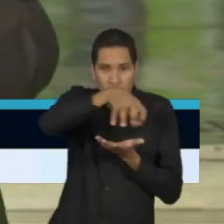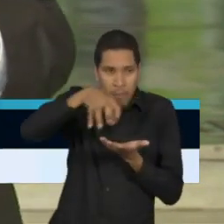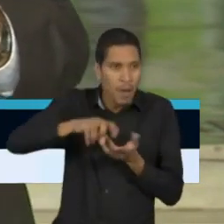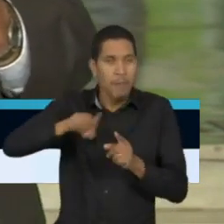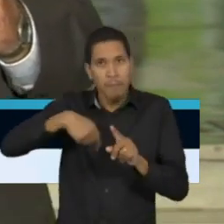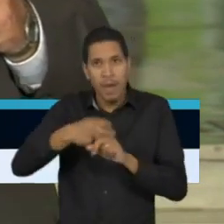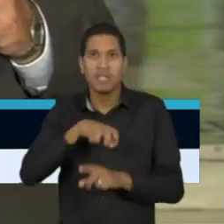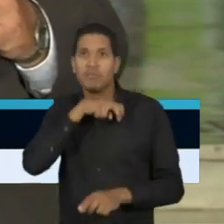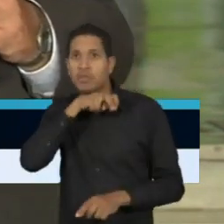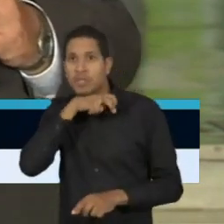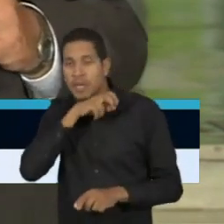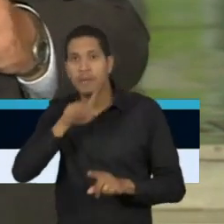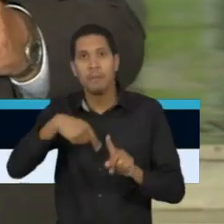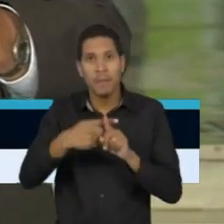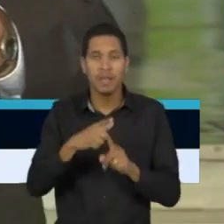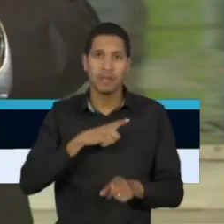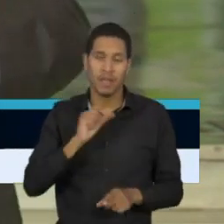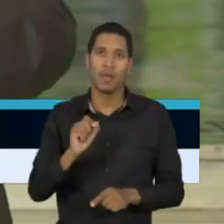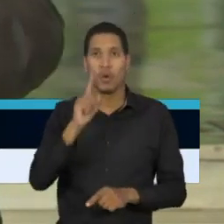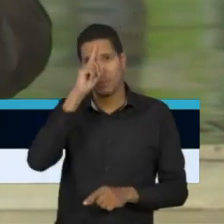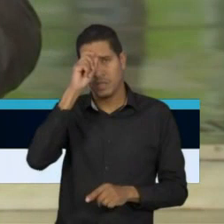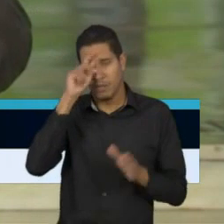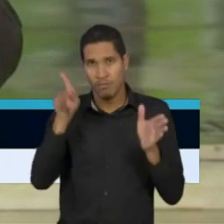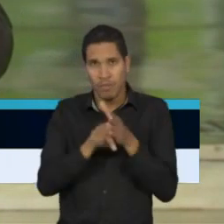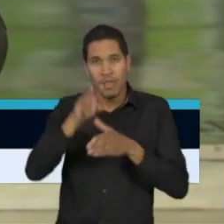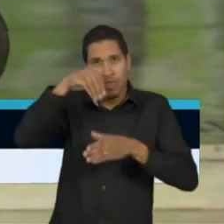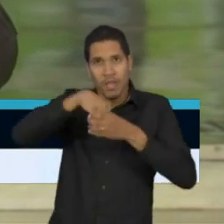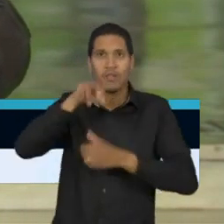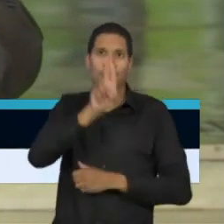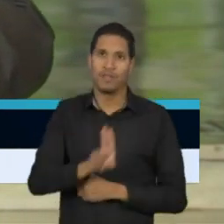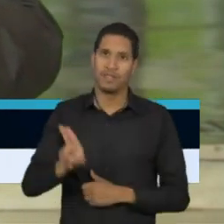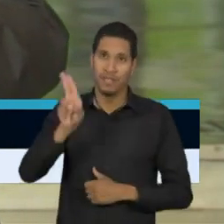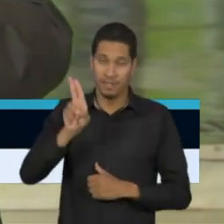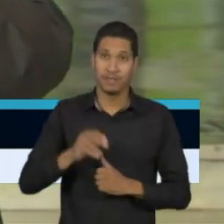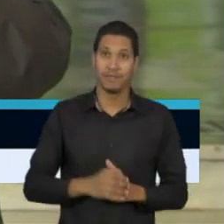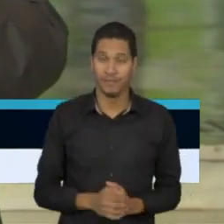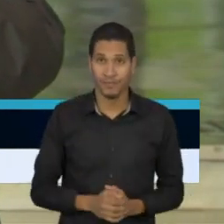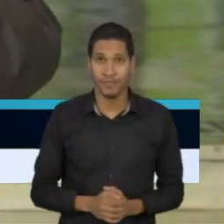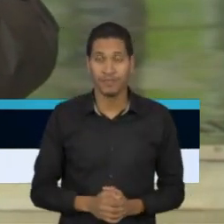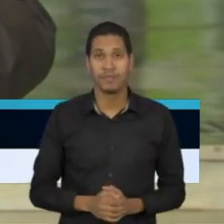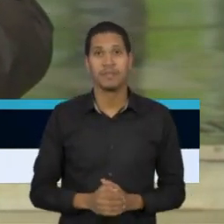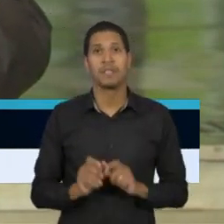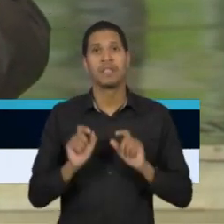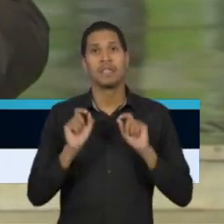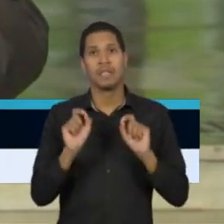os hospitais universitários. O Lutz passa